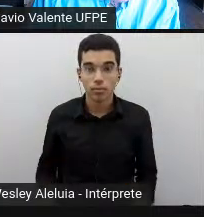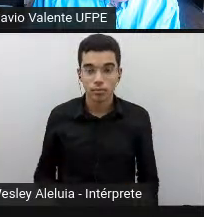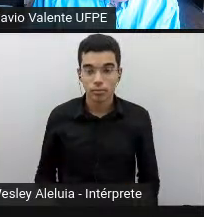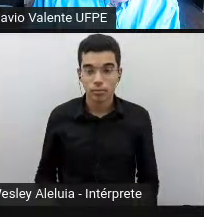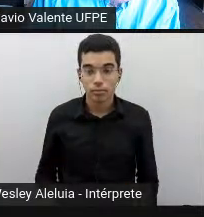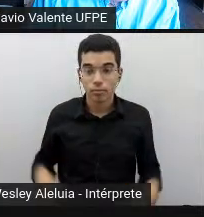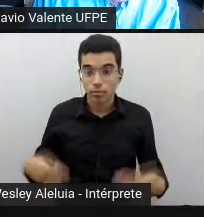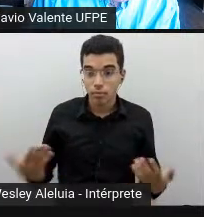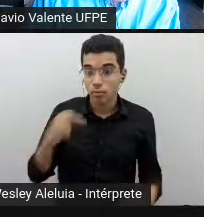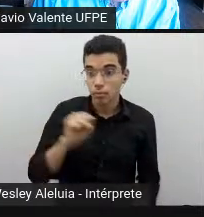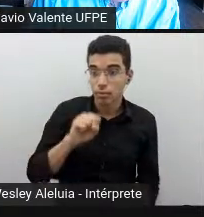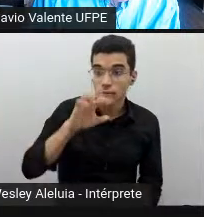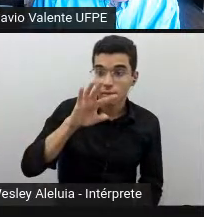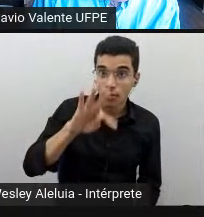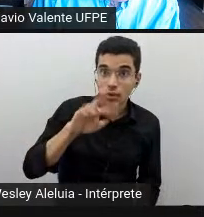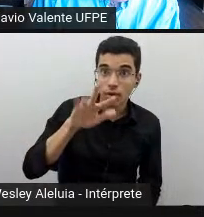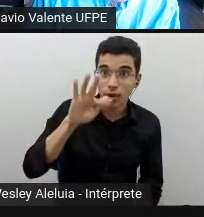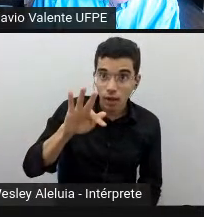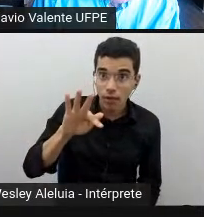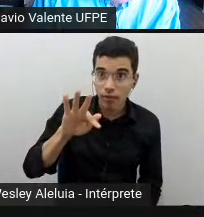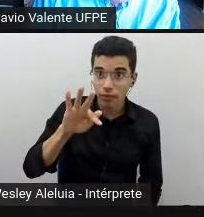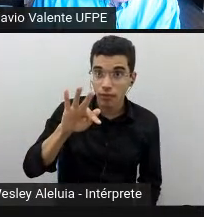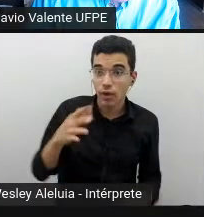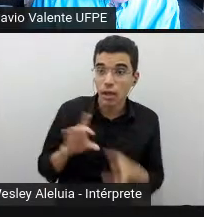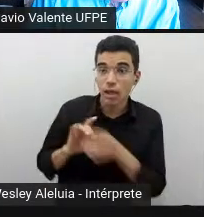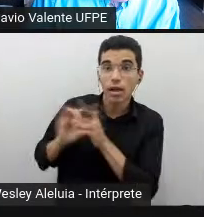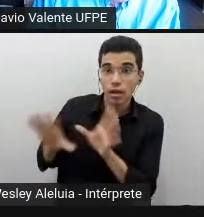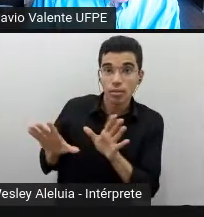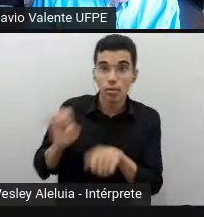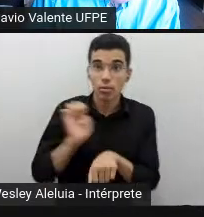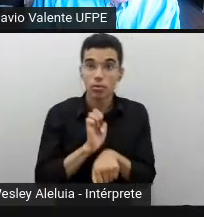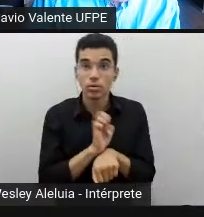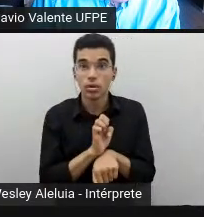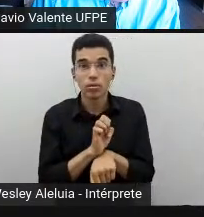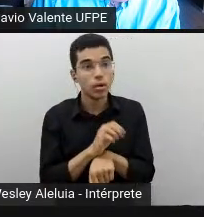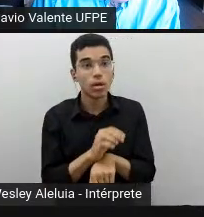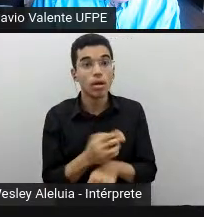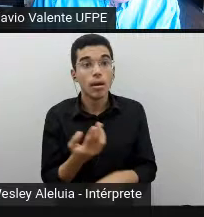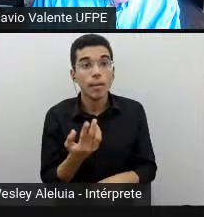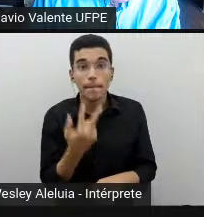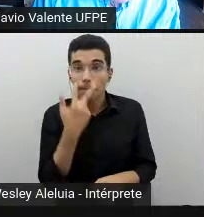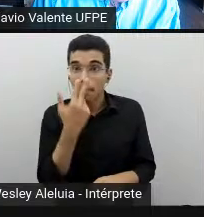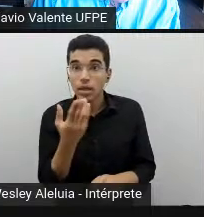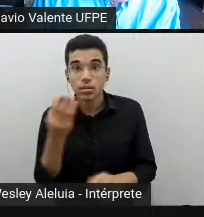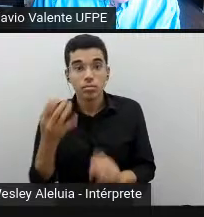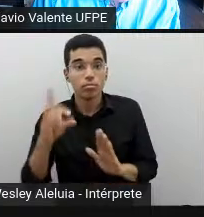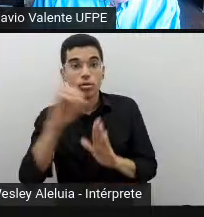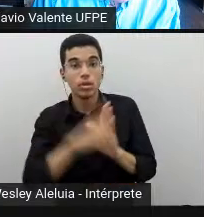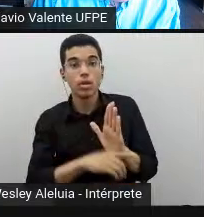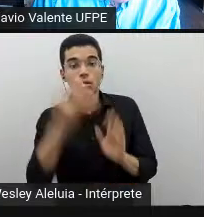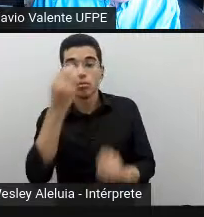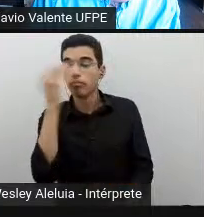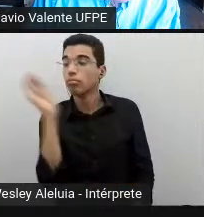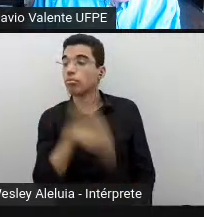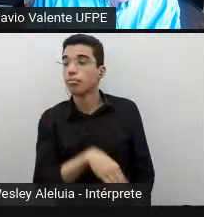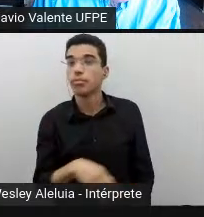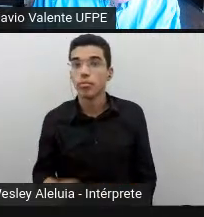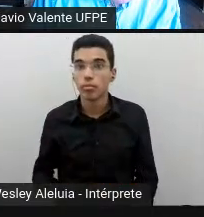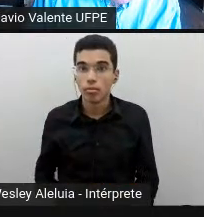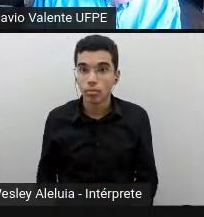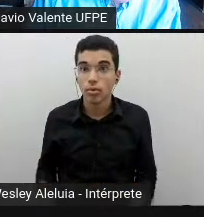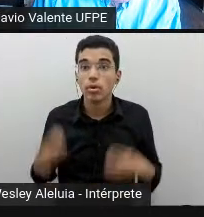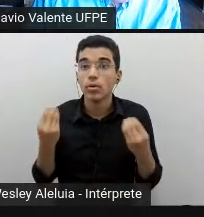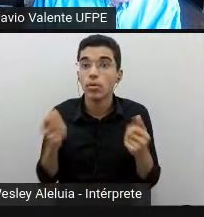direito do Estado violar o direito à alimentação das crianças. Aonde que está o que nós podemos fazer para reparar essa